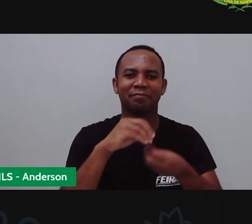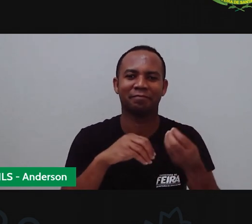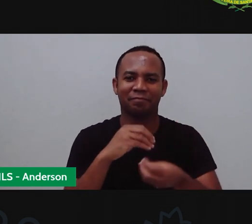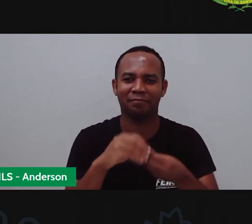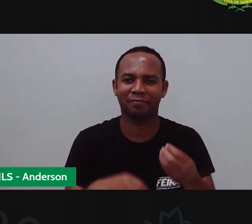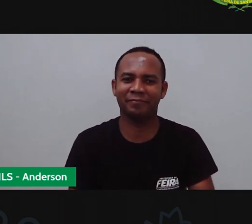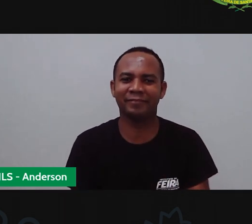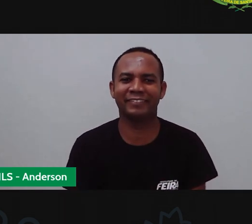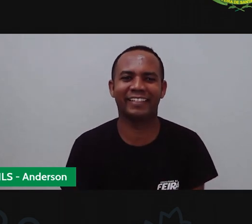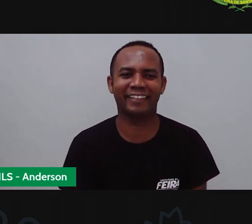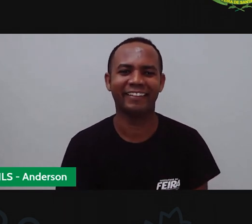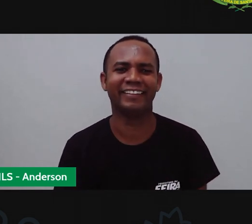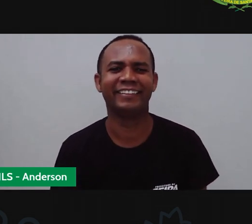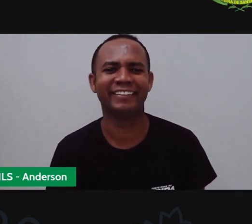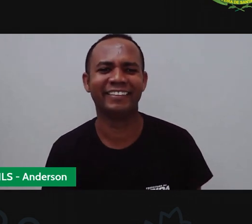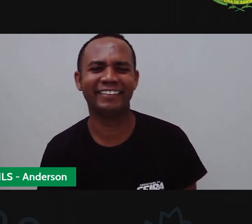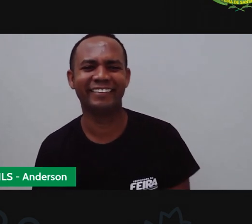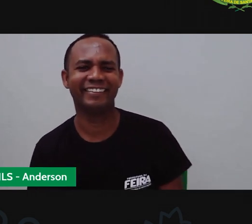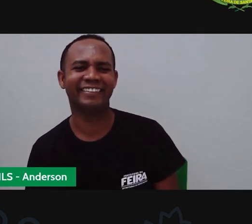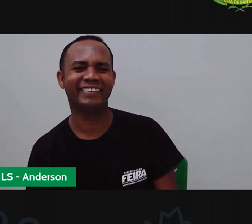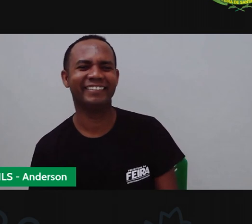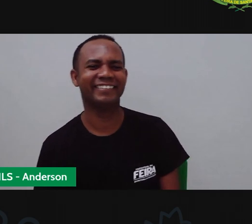aí virou, mas não é não.